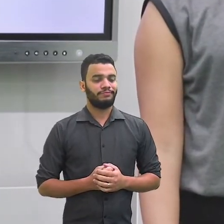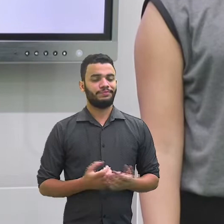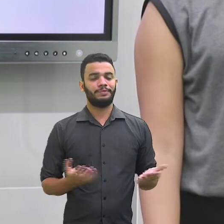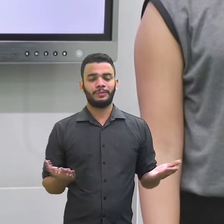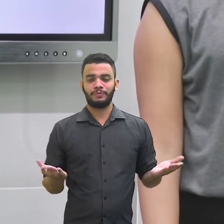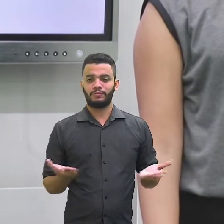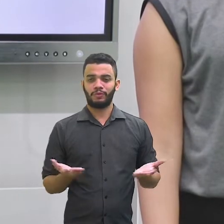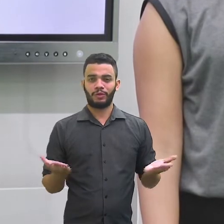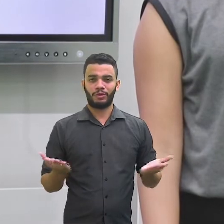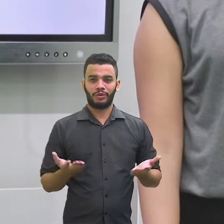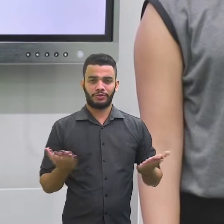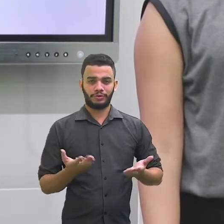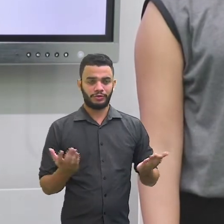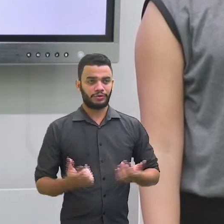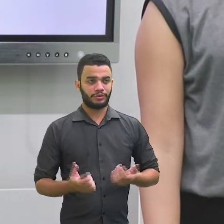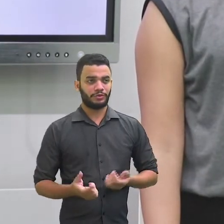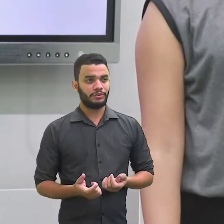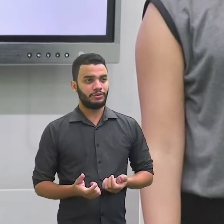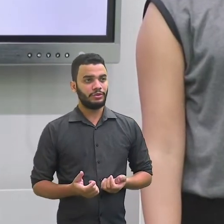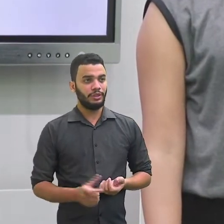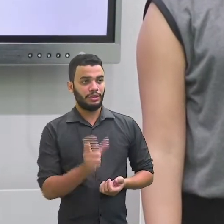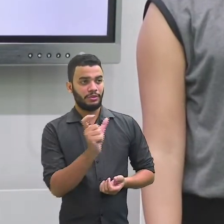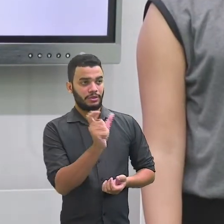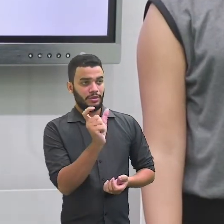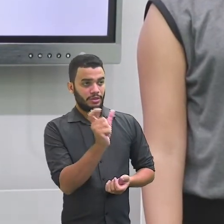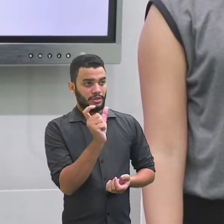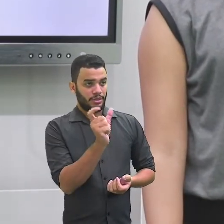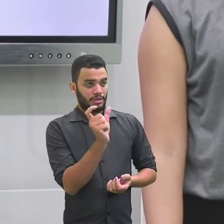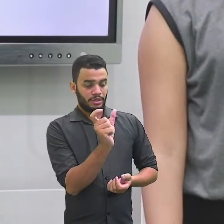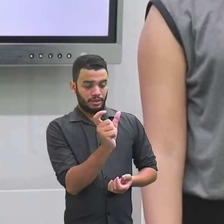Agora vamos para a última palavra